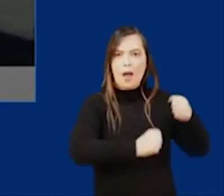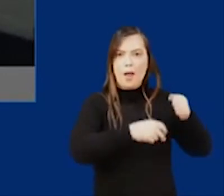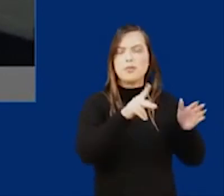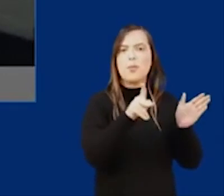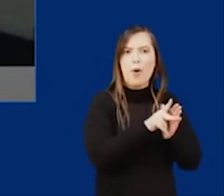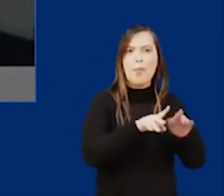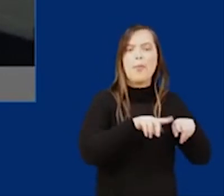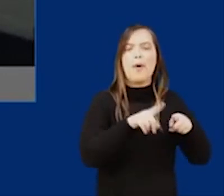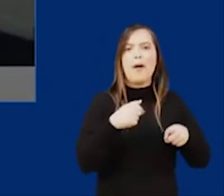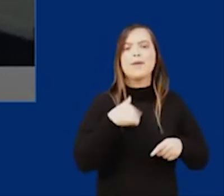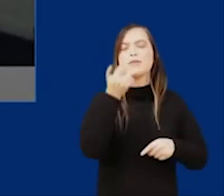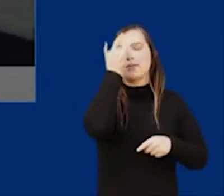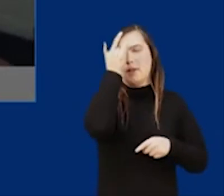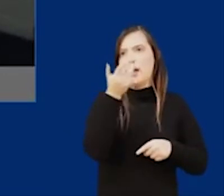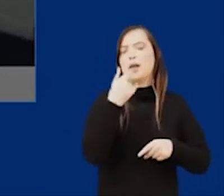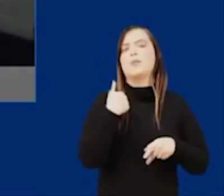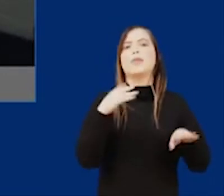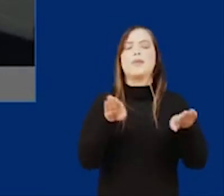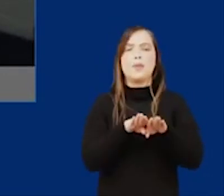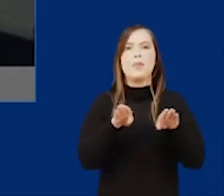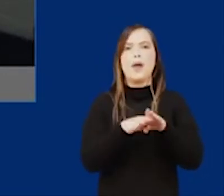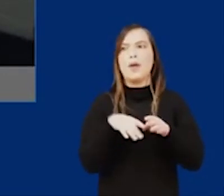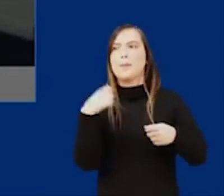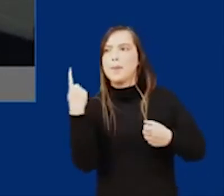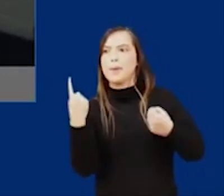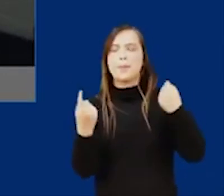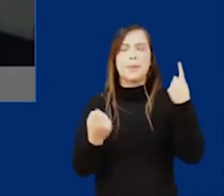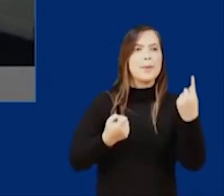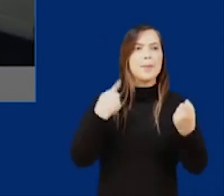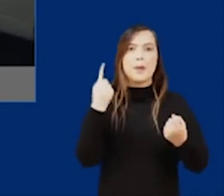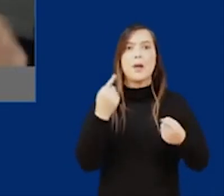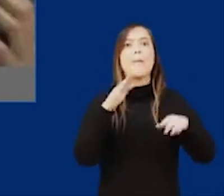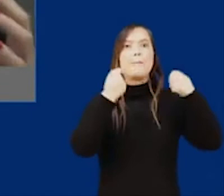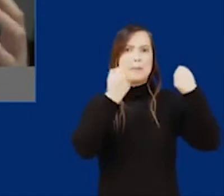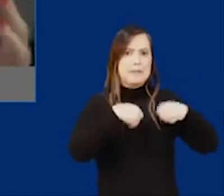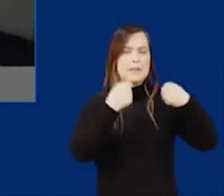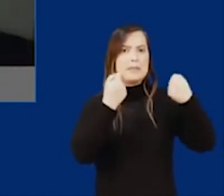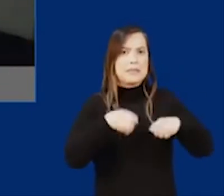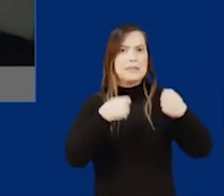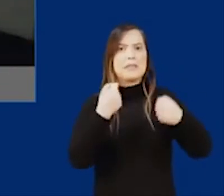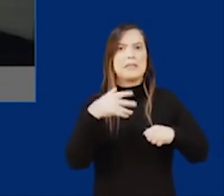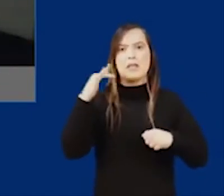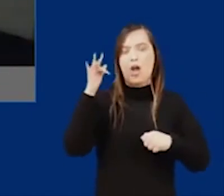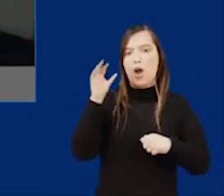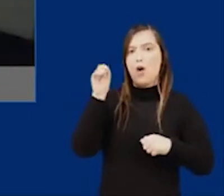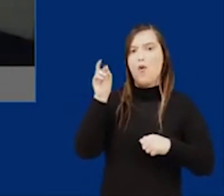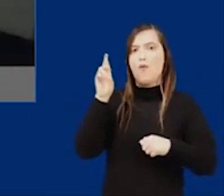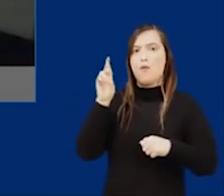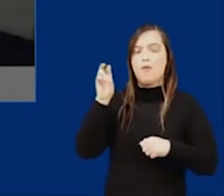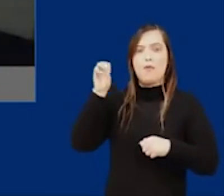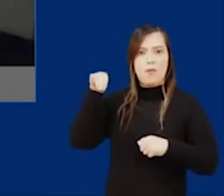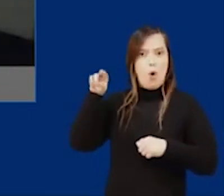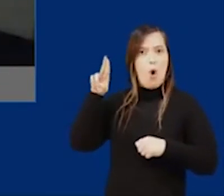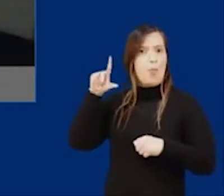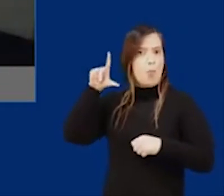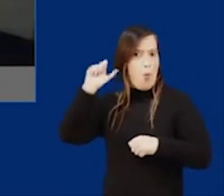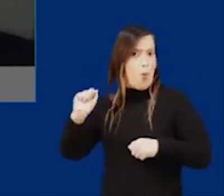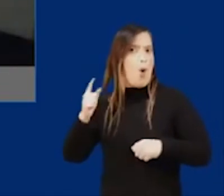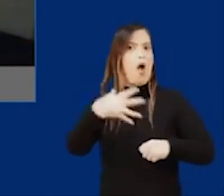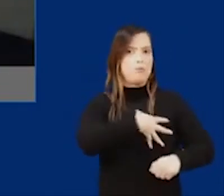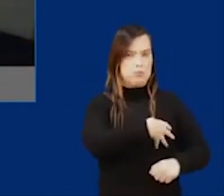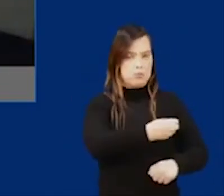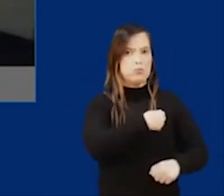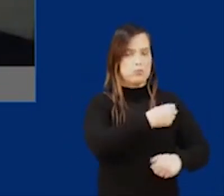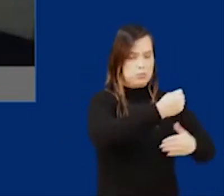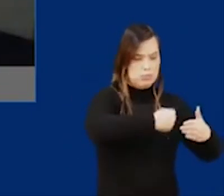sabe que alguns casos necessitam de fórmula, ou que algumas mães também não querem amamentar, né, e porque